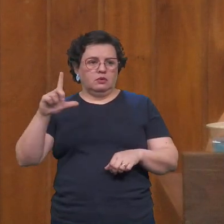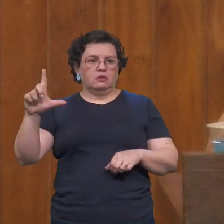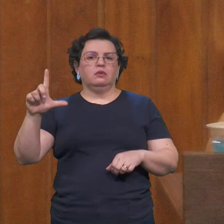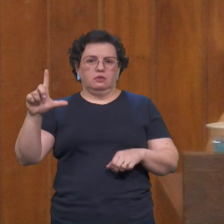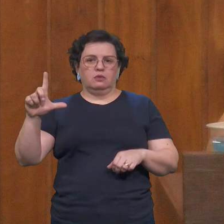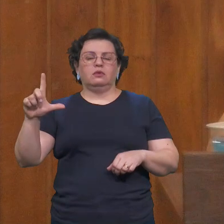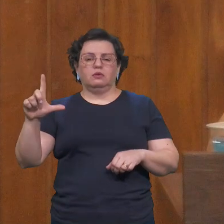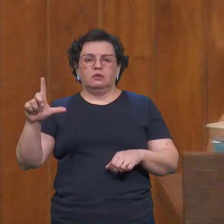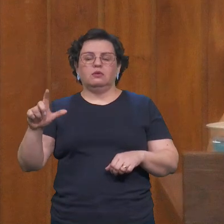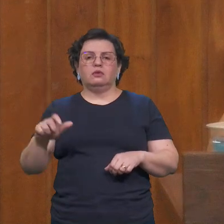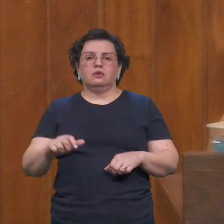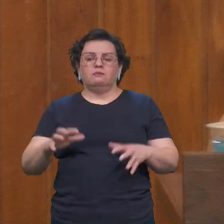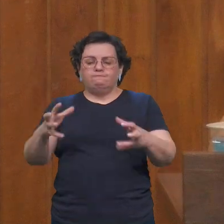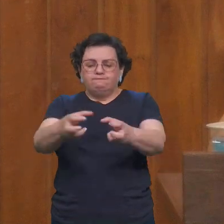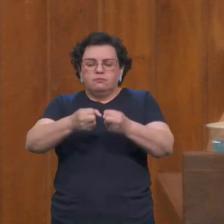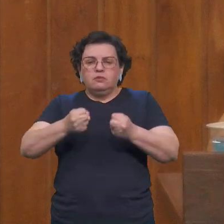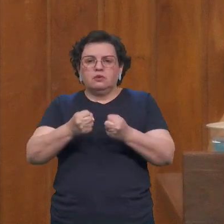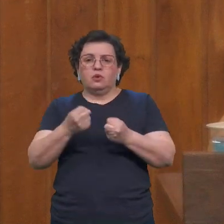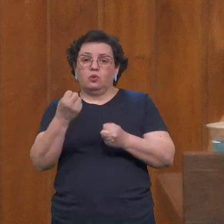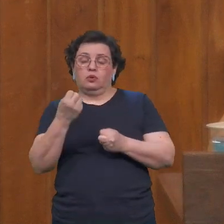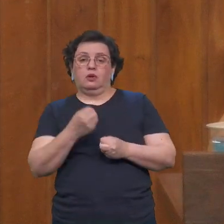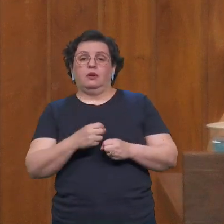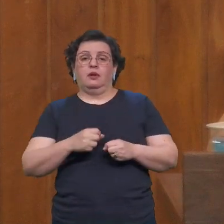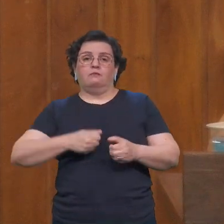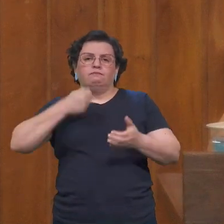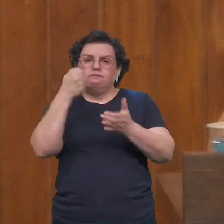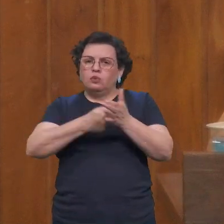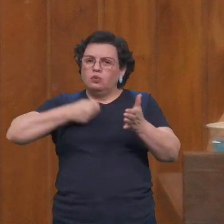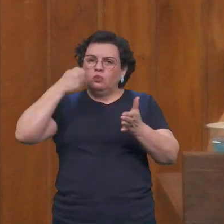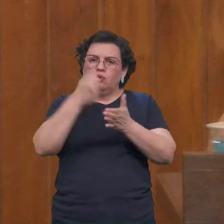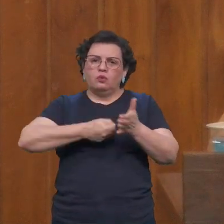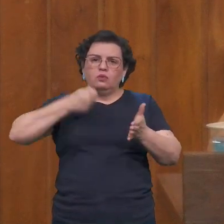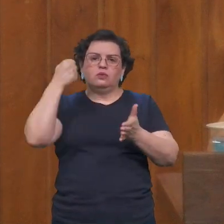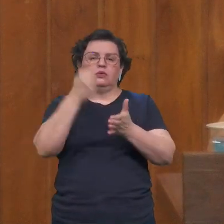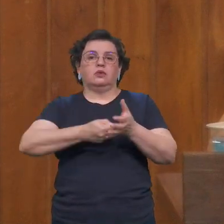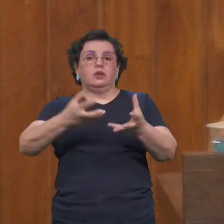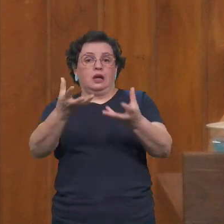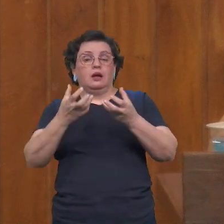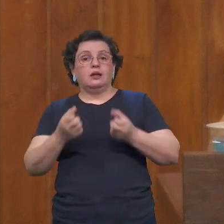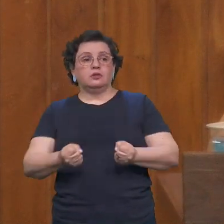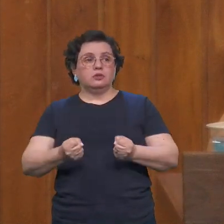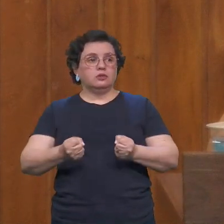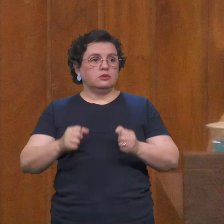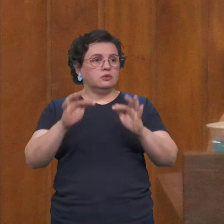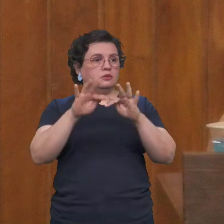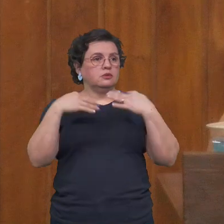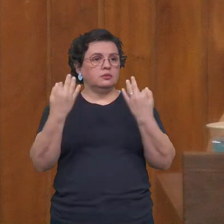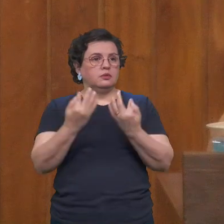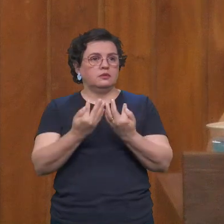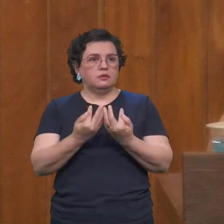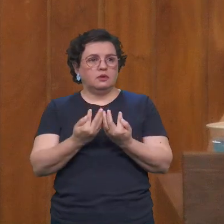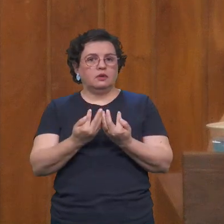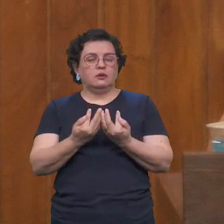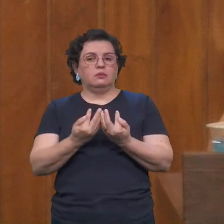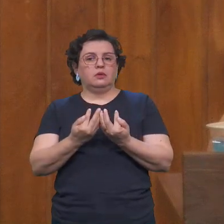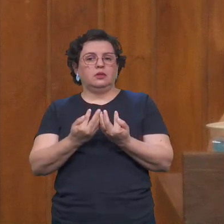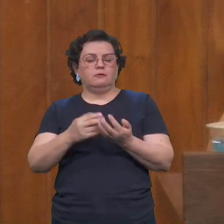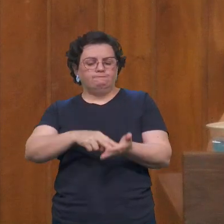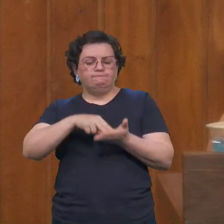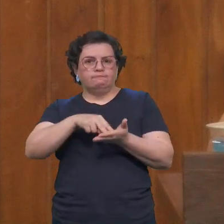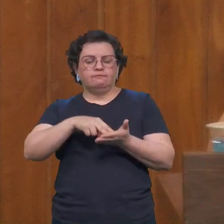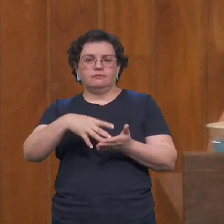mãos, a parte e parte para a luta, assume o comando da família, o sustento dos seus